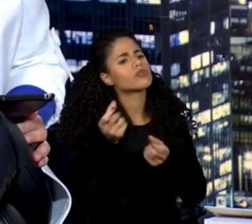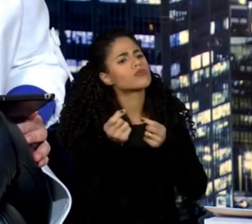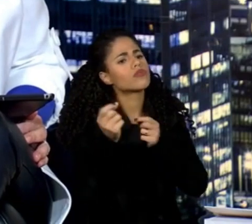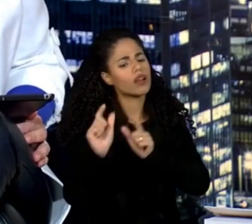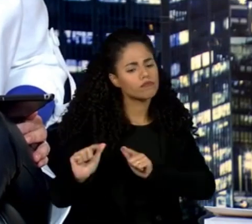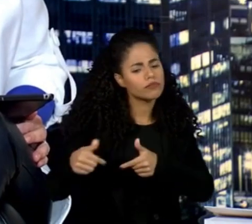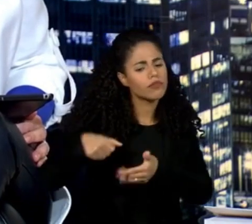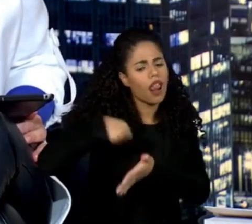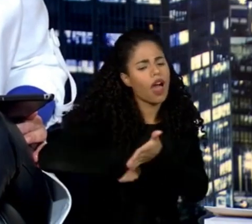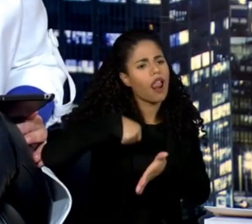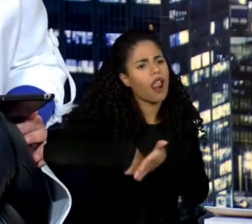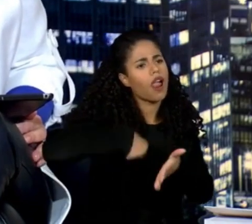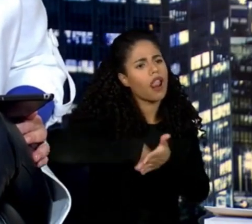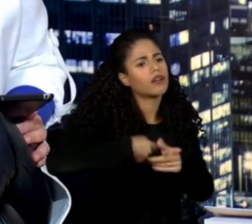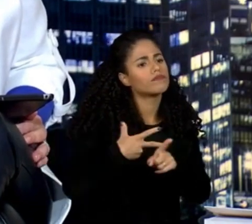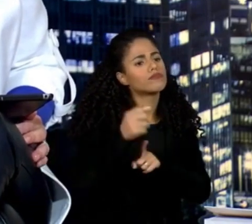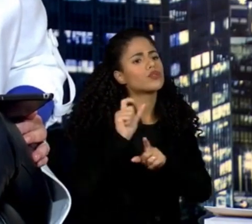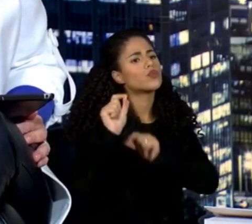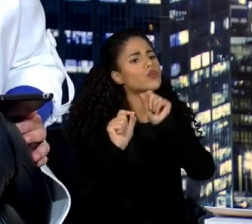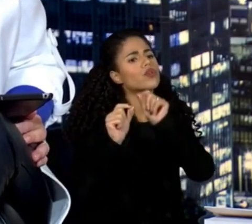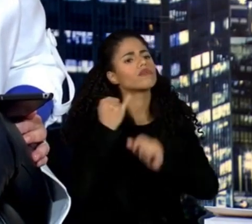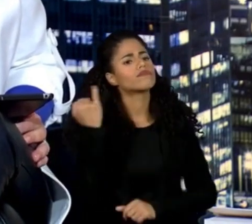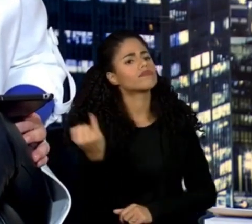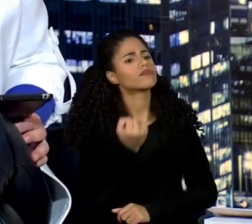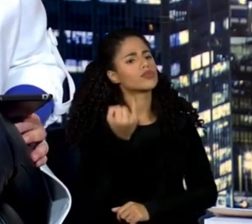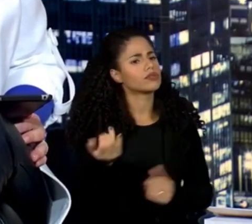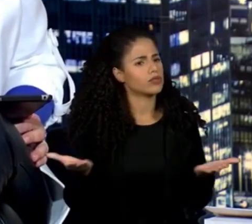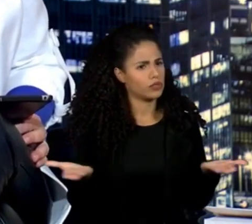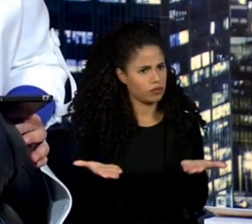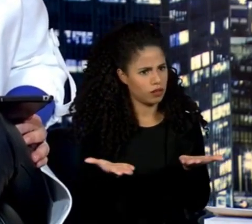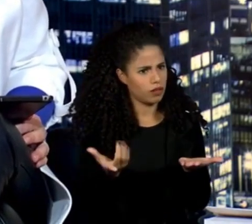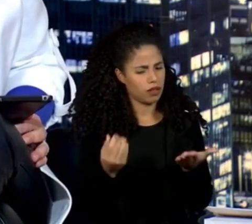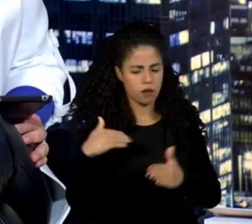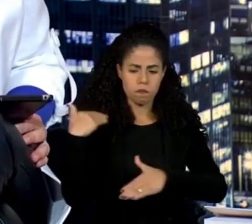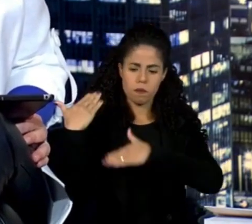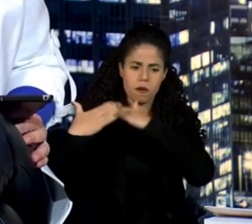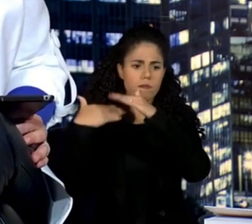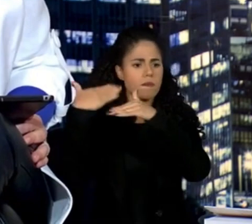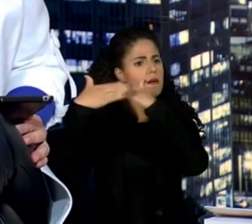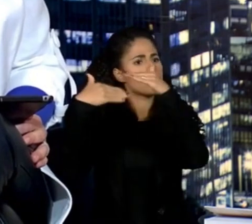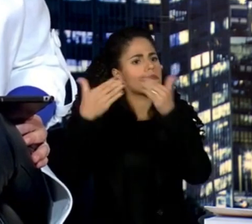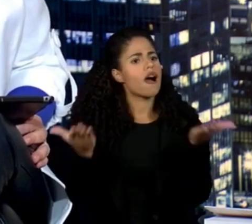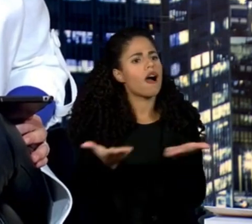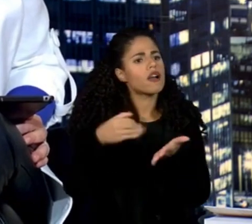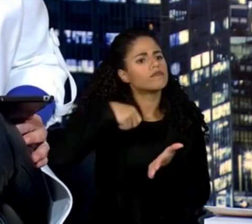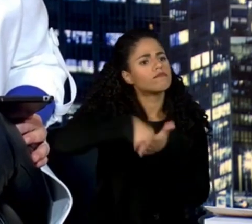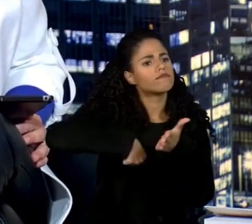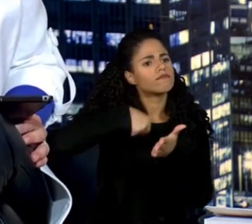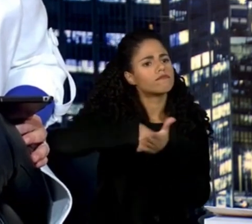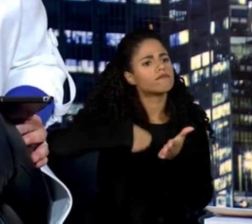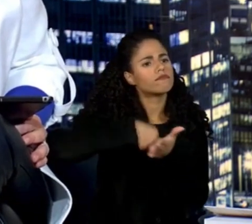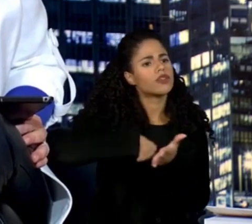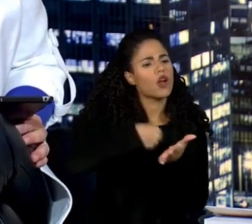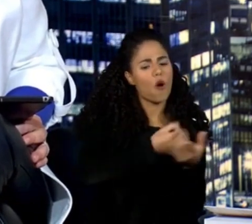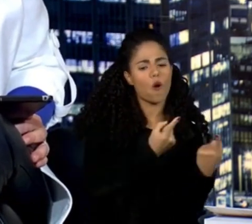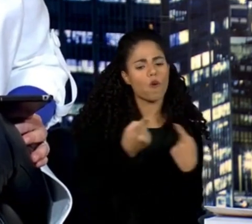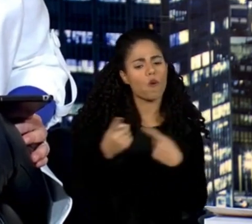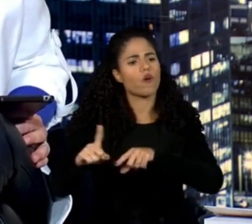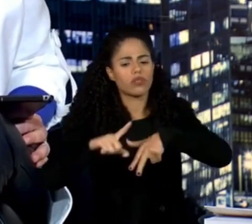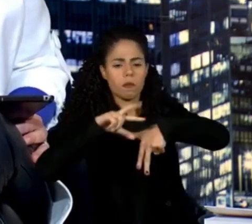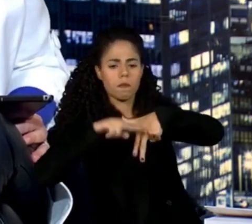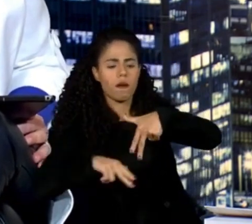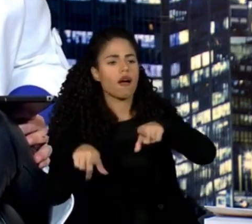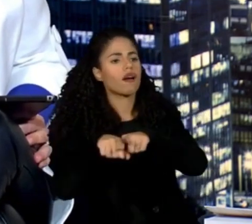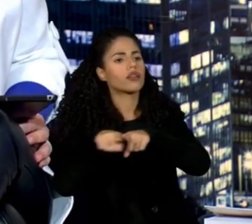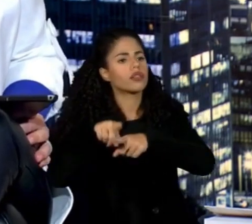então se você estivessem que citar um ponto para começar em que avançamos na questão da luta contra a discriminação de raça e gênero